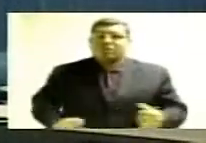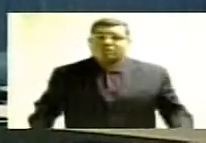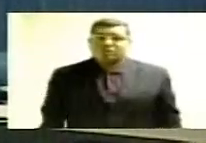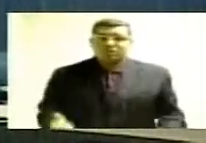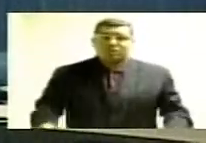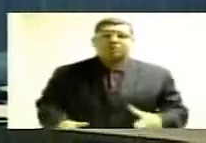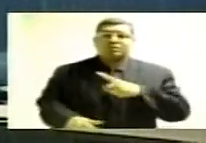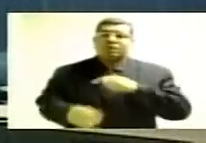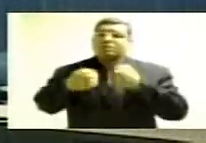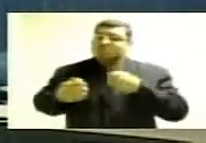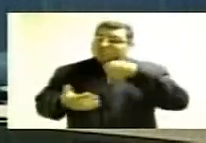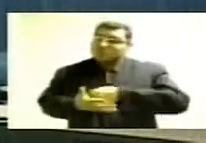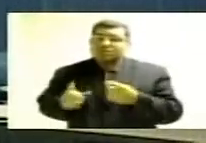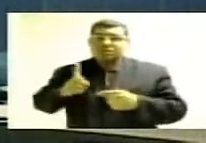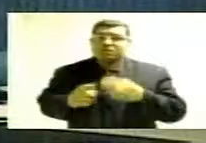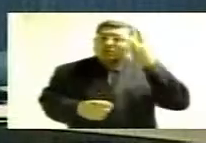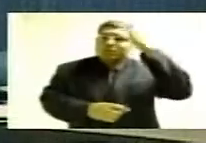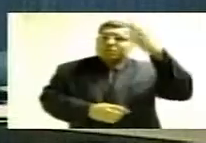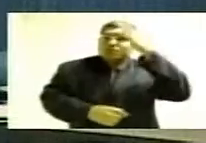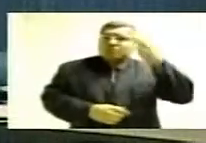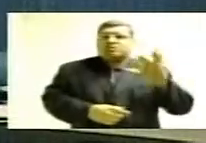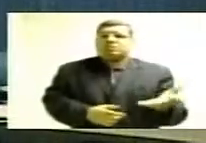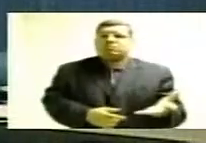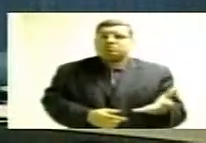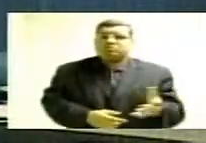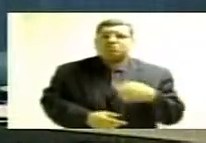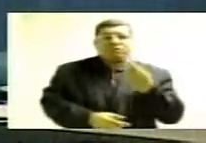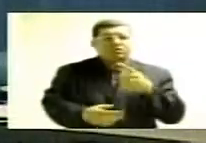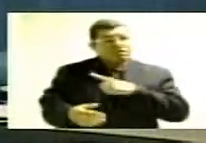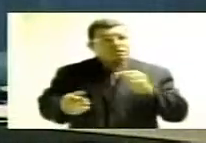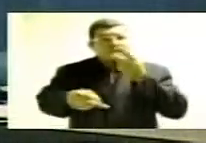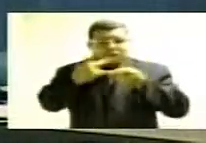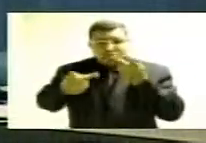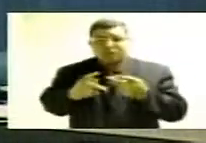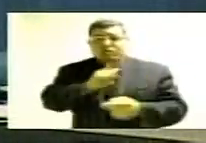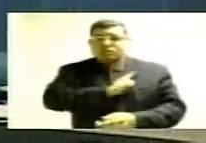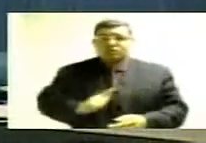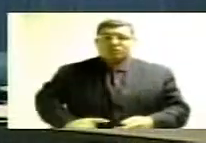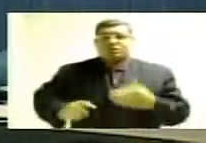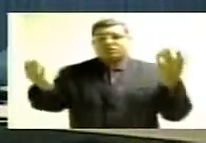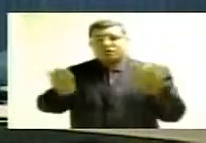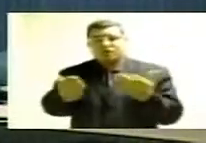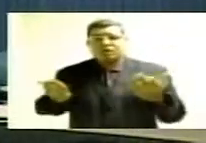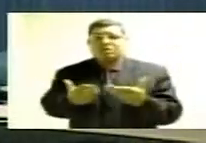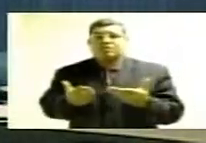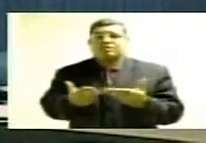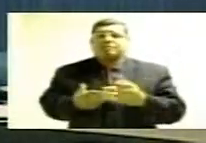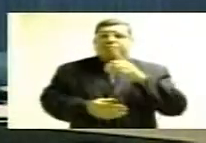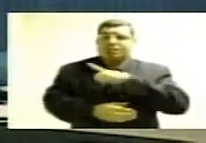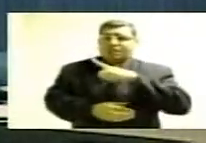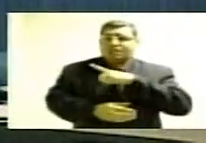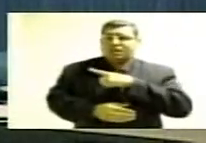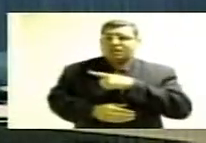em cima do que há de concreto e não em cima de uma ilusão. Nós estamos falando de um governo que hoje tem